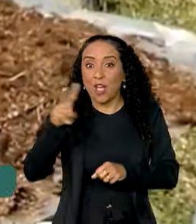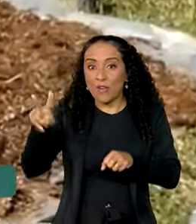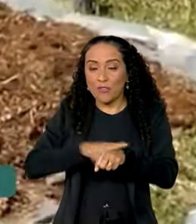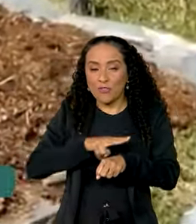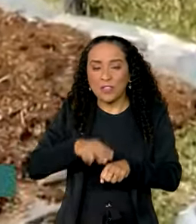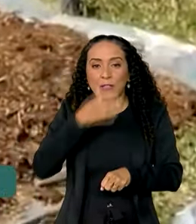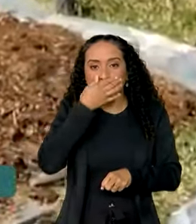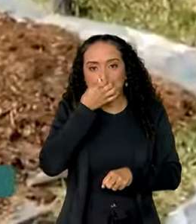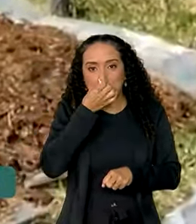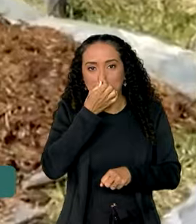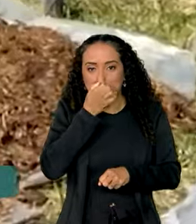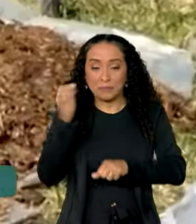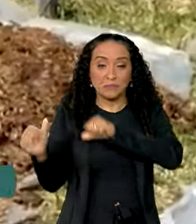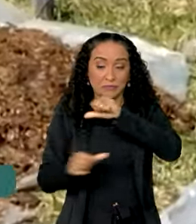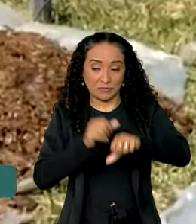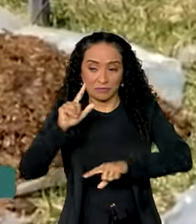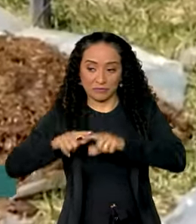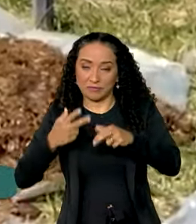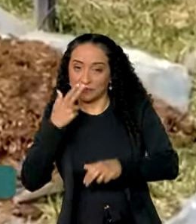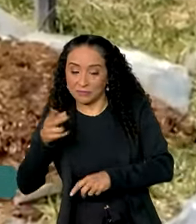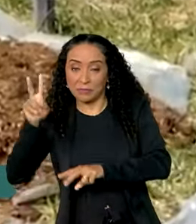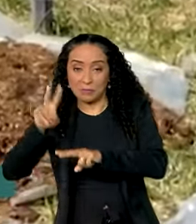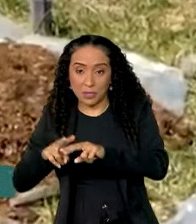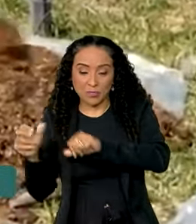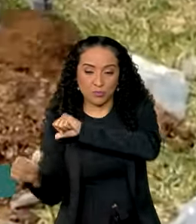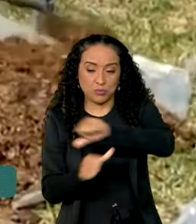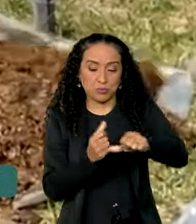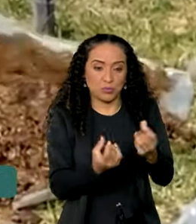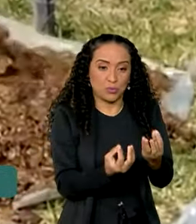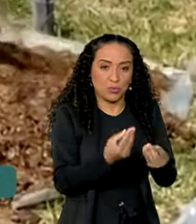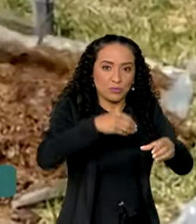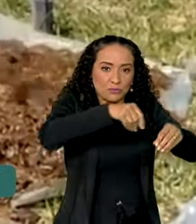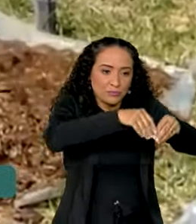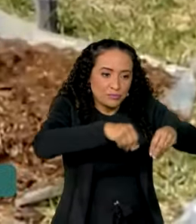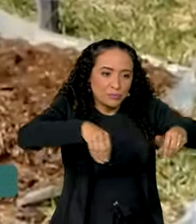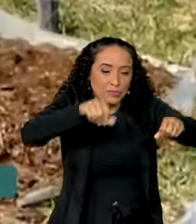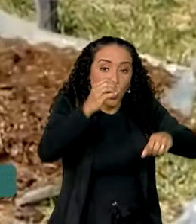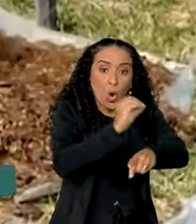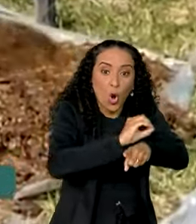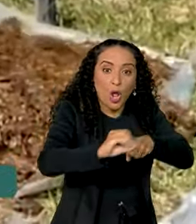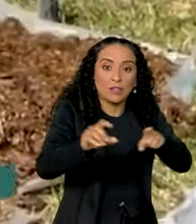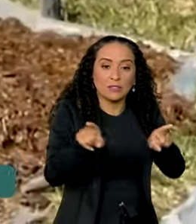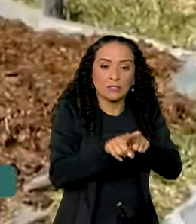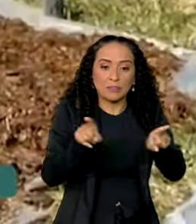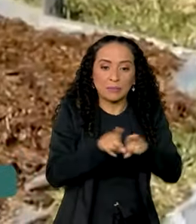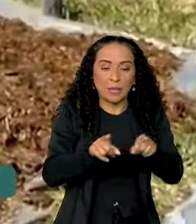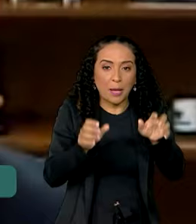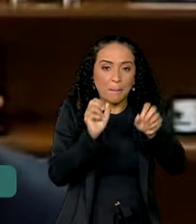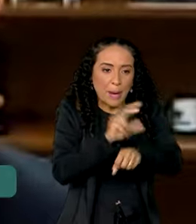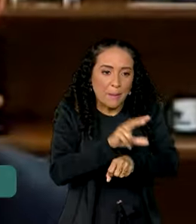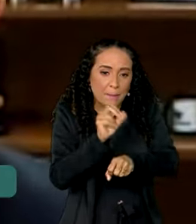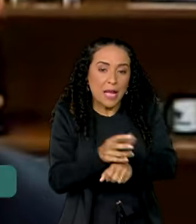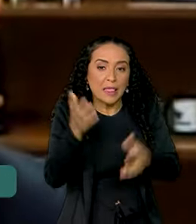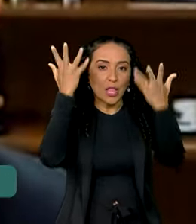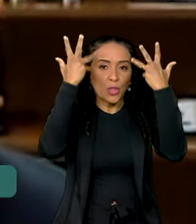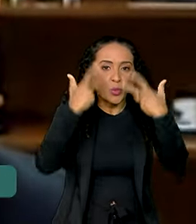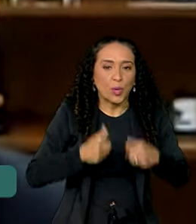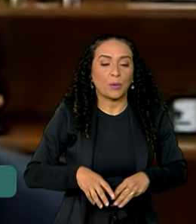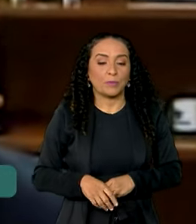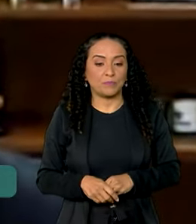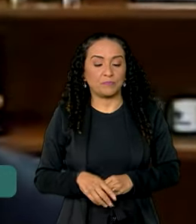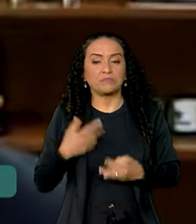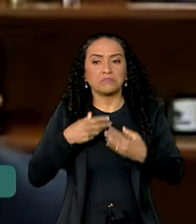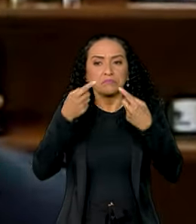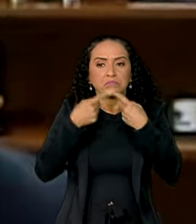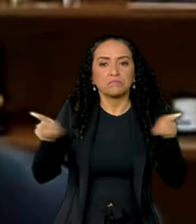verde que transforma o produto apreendido em adubo orgânico e inseticida natural nós lançamos na